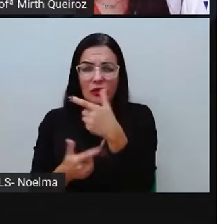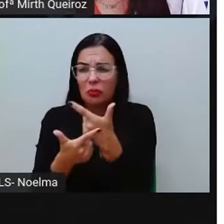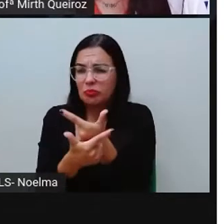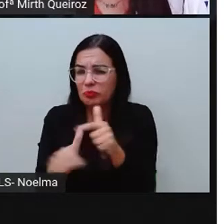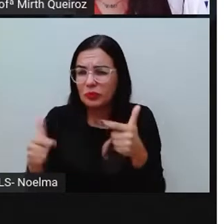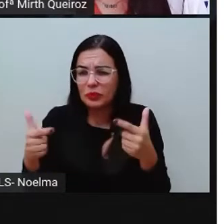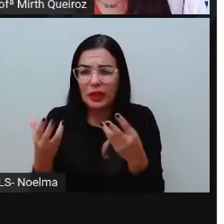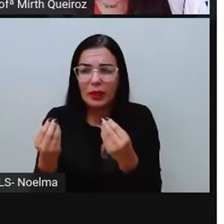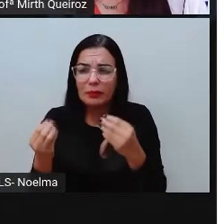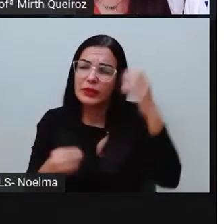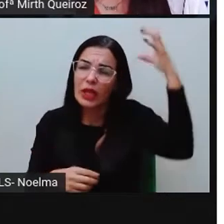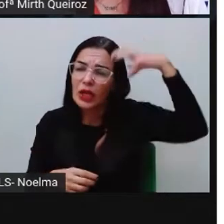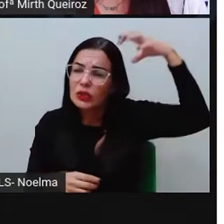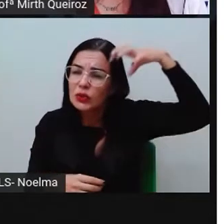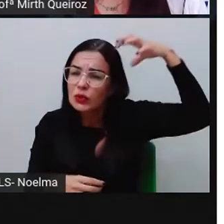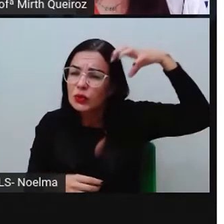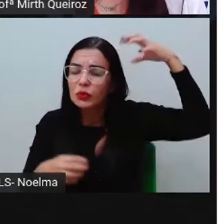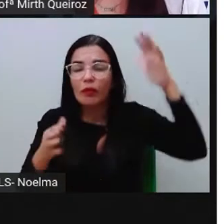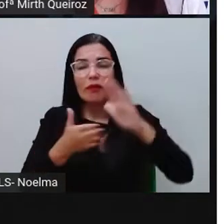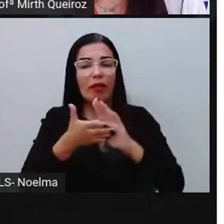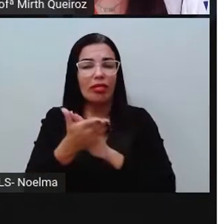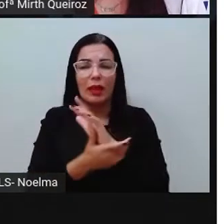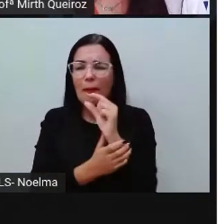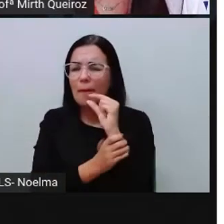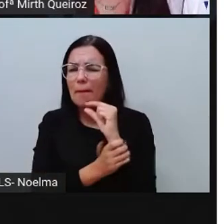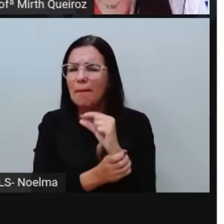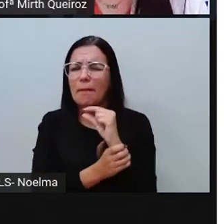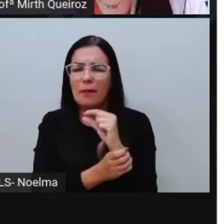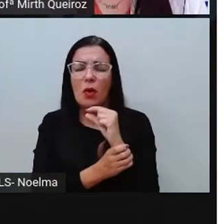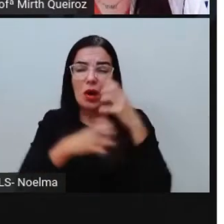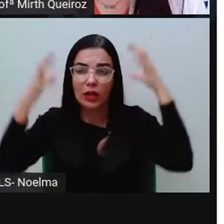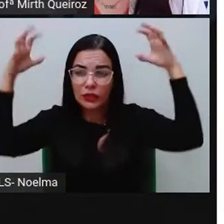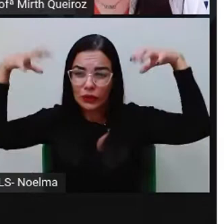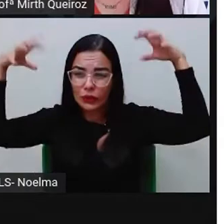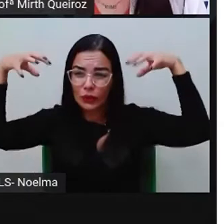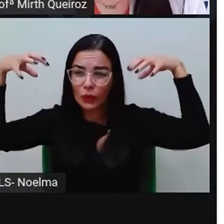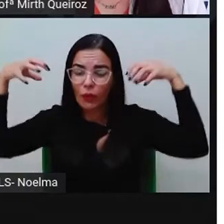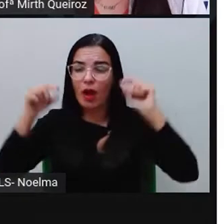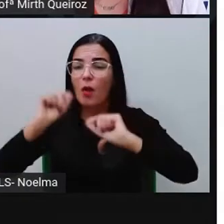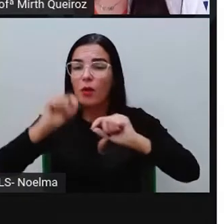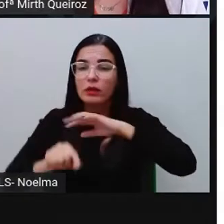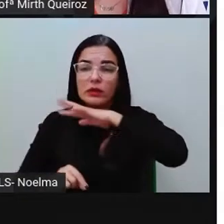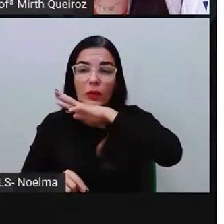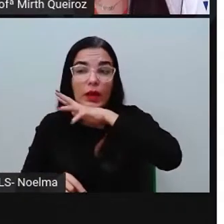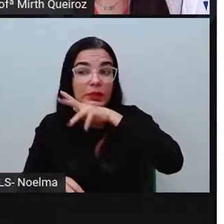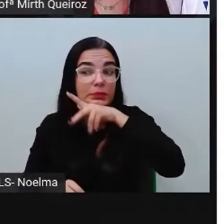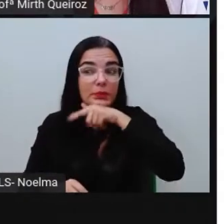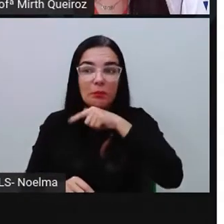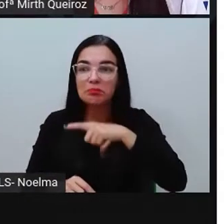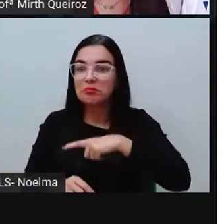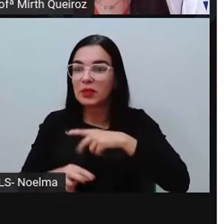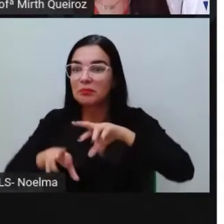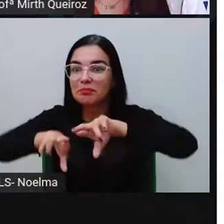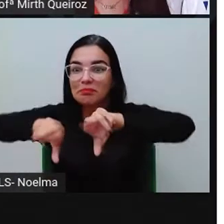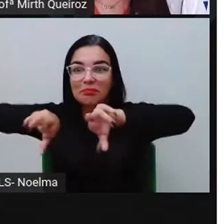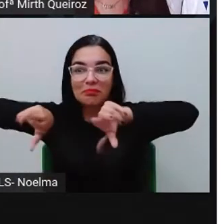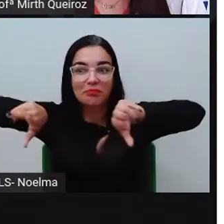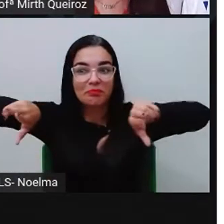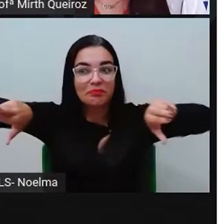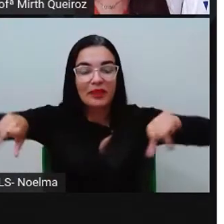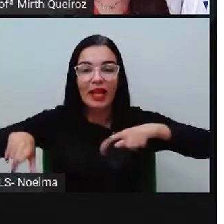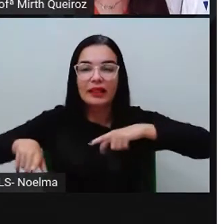estiagem, onde tem pouquíssima chuva. A fauna é bastante diversificada e também é marcada